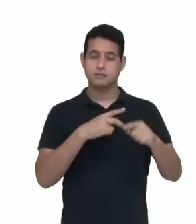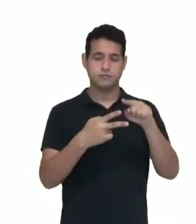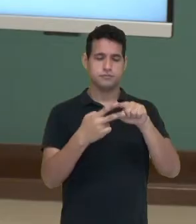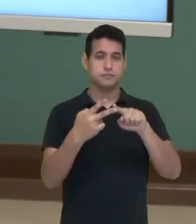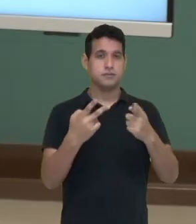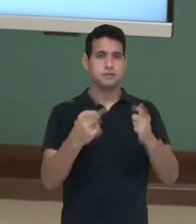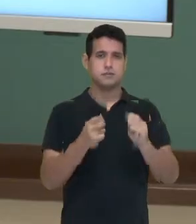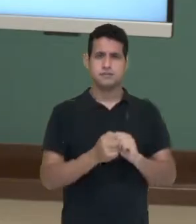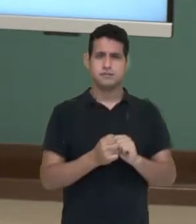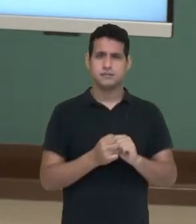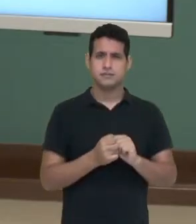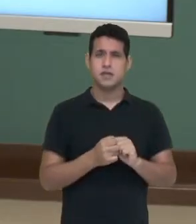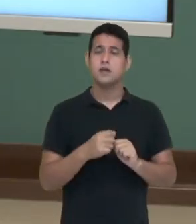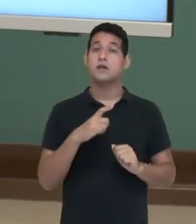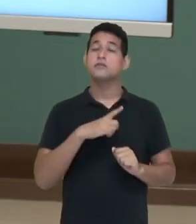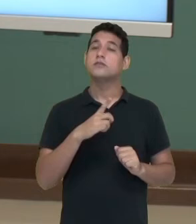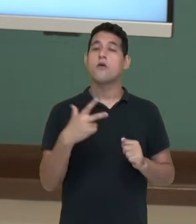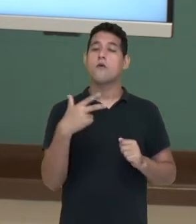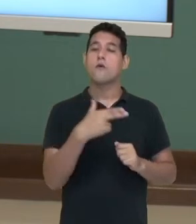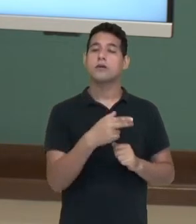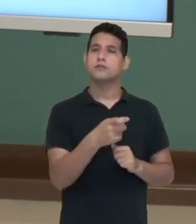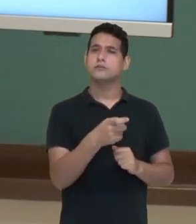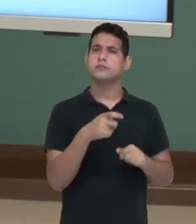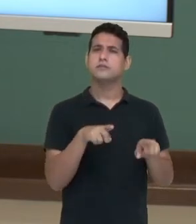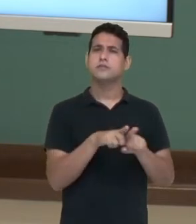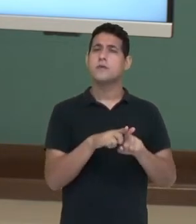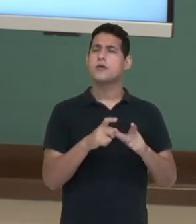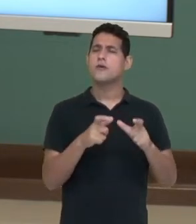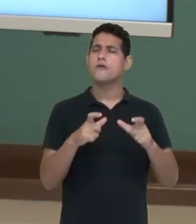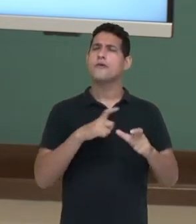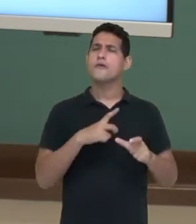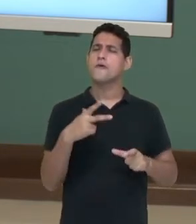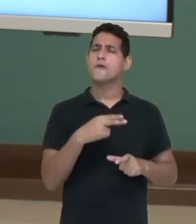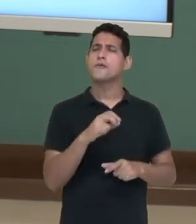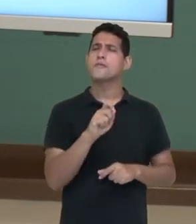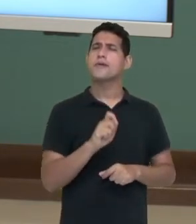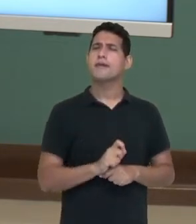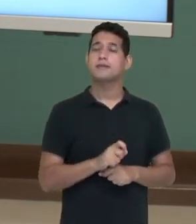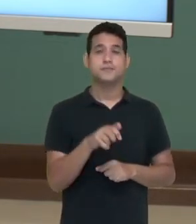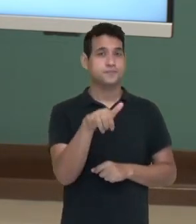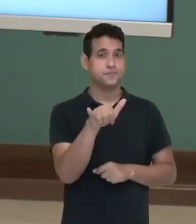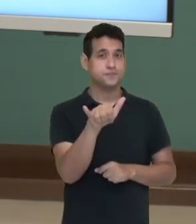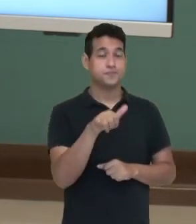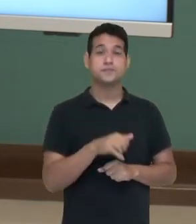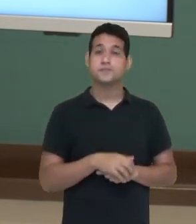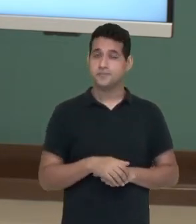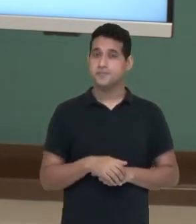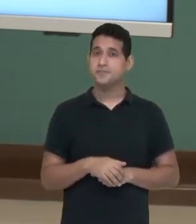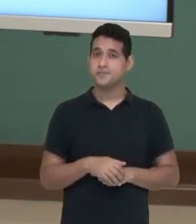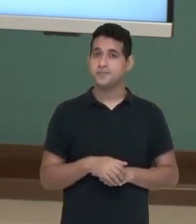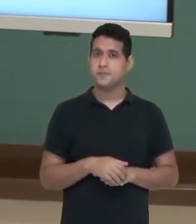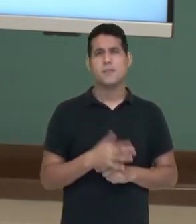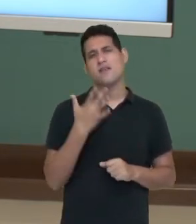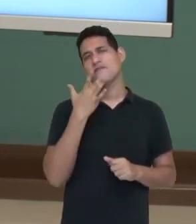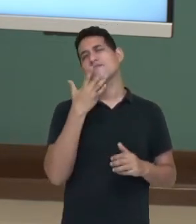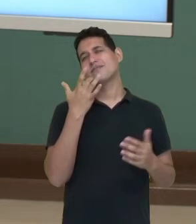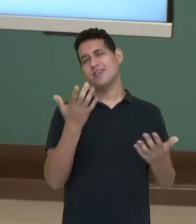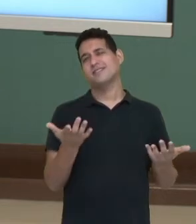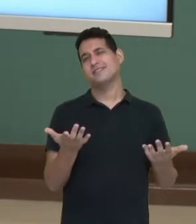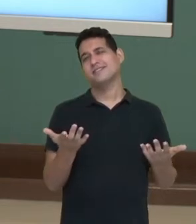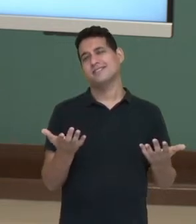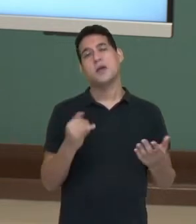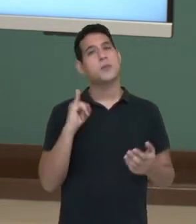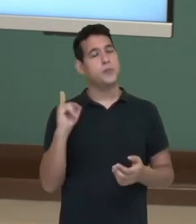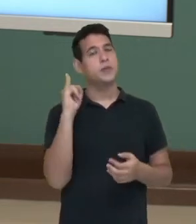pontos, onde corta no eixo x e onde corta no eixo y. Bem fácil, gente,